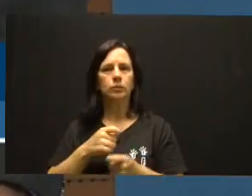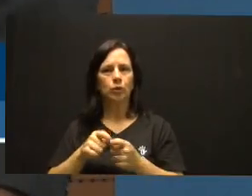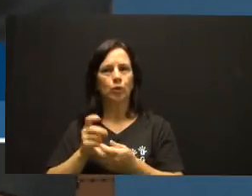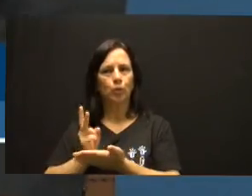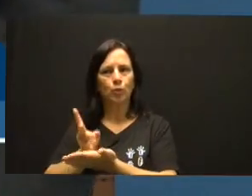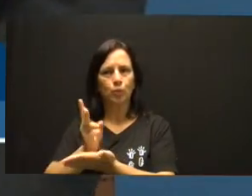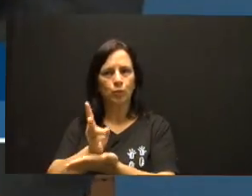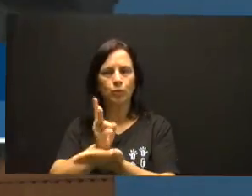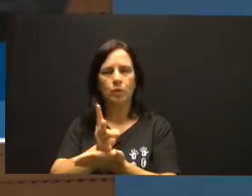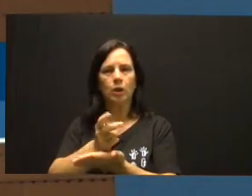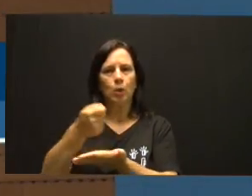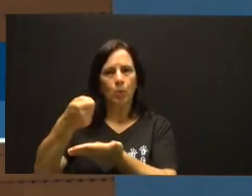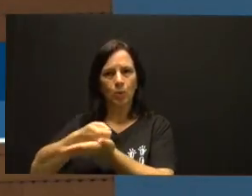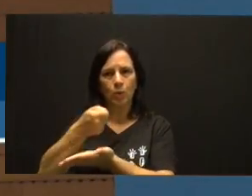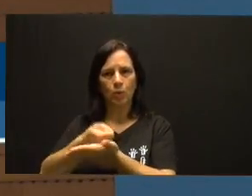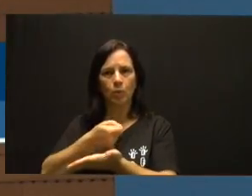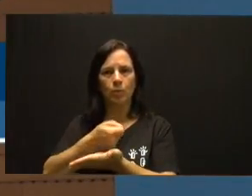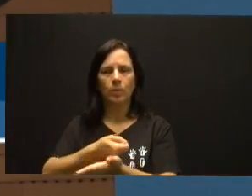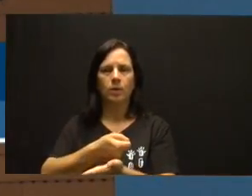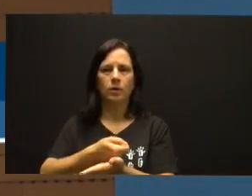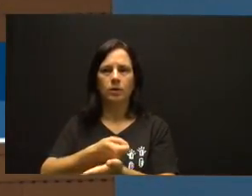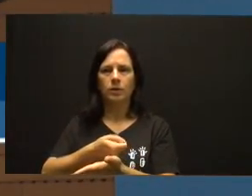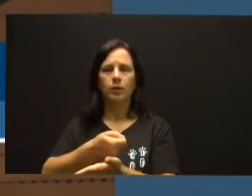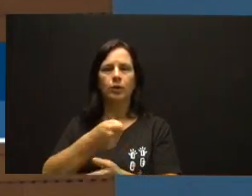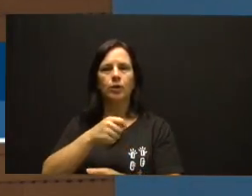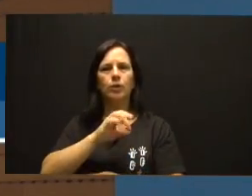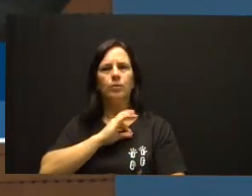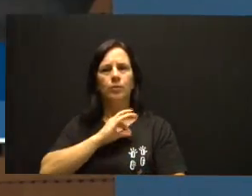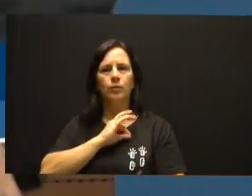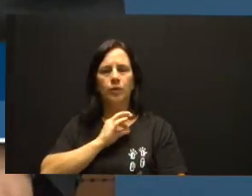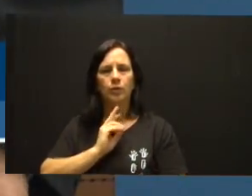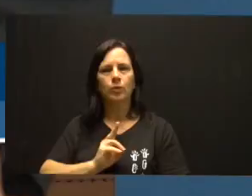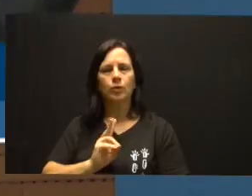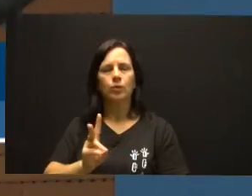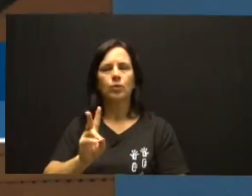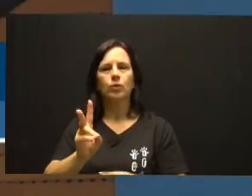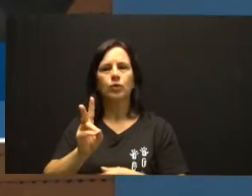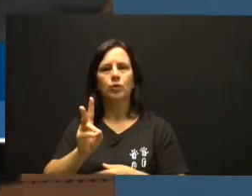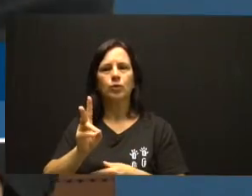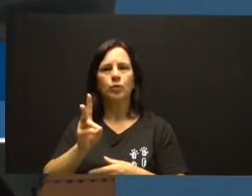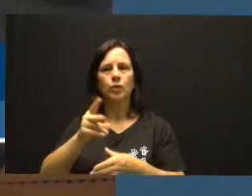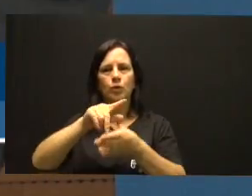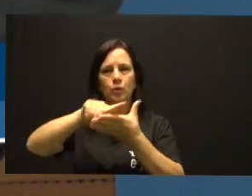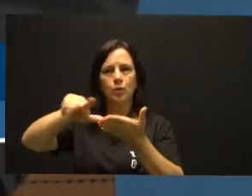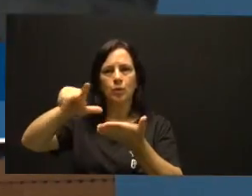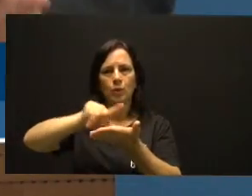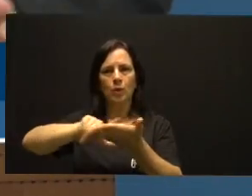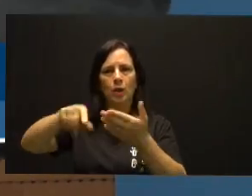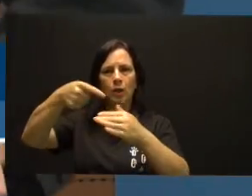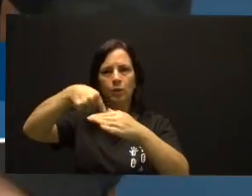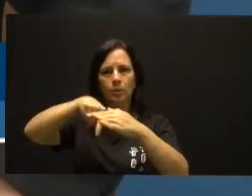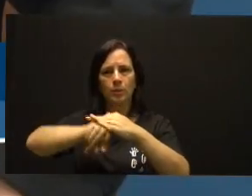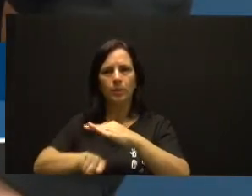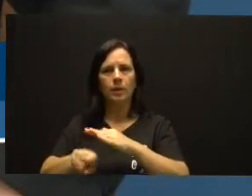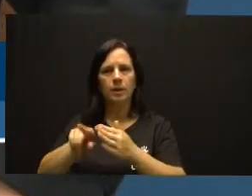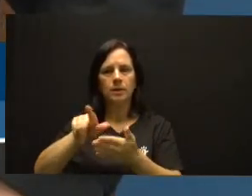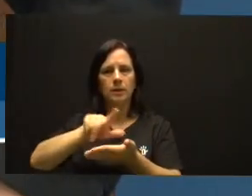continuar cobrando para que a prefeitura continue fazendo a desobstrução das bocas de lobo aí dos bueiros da